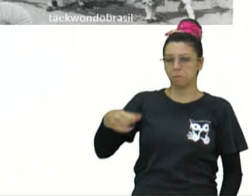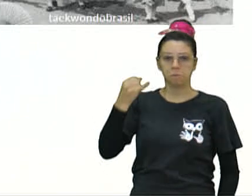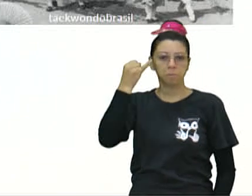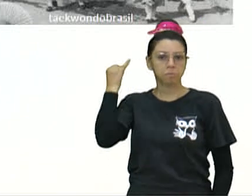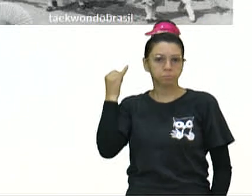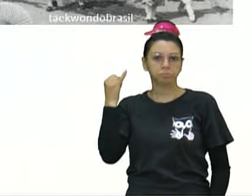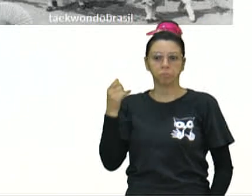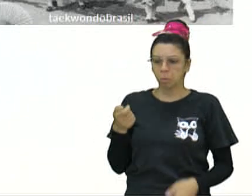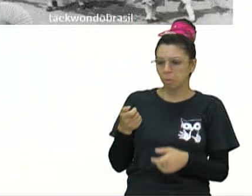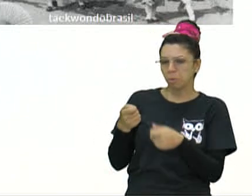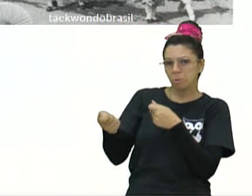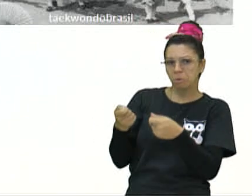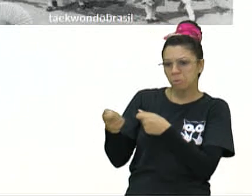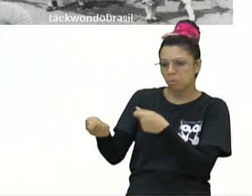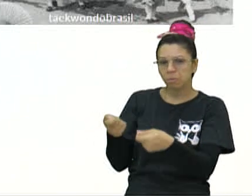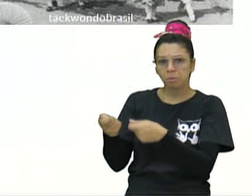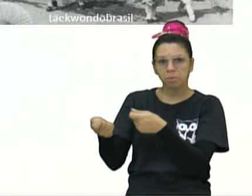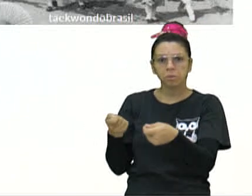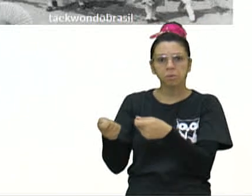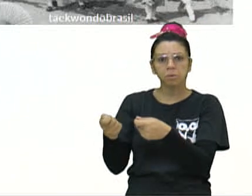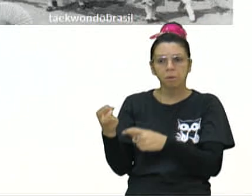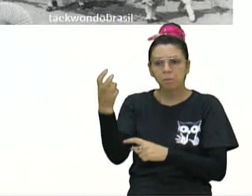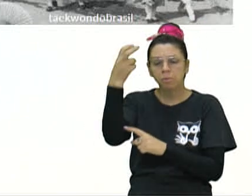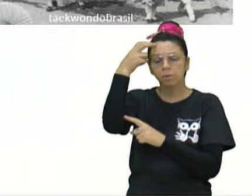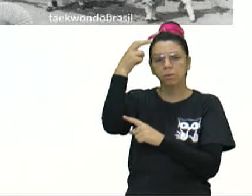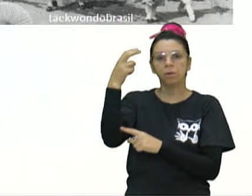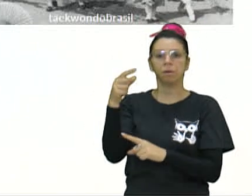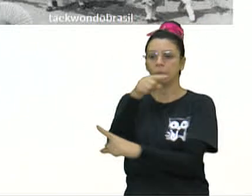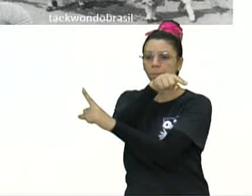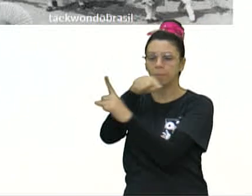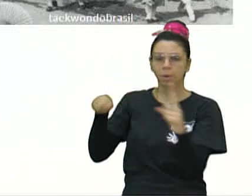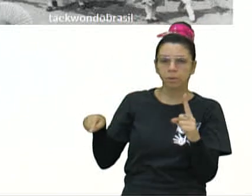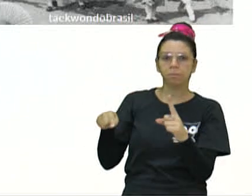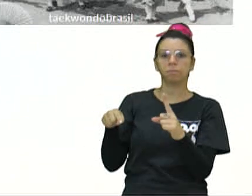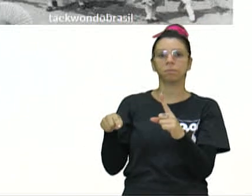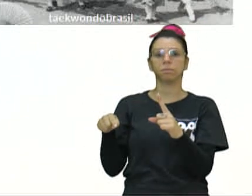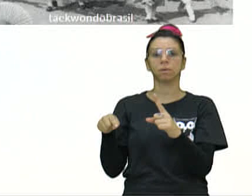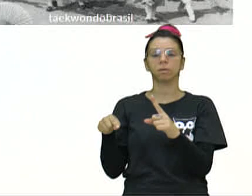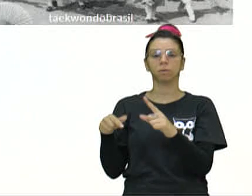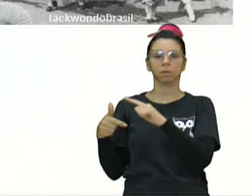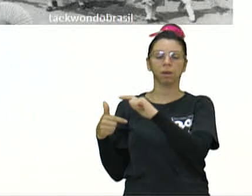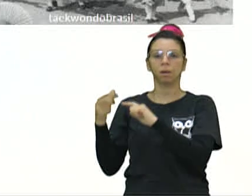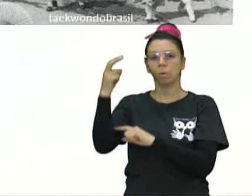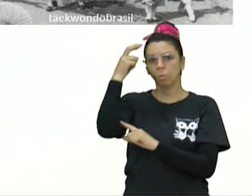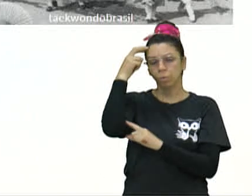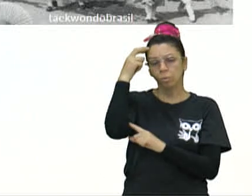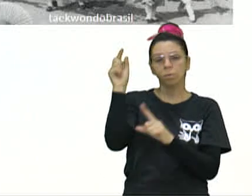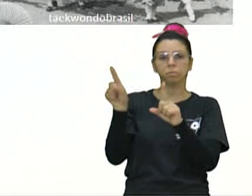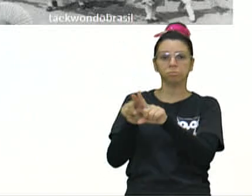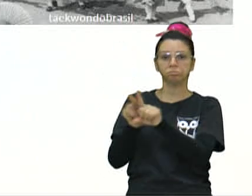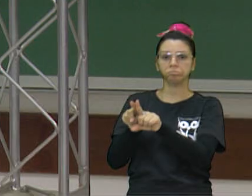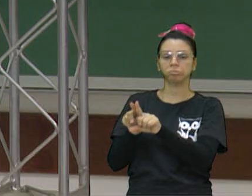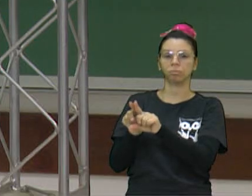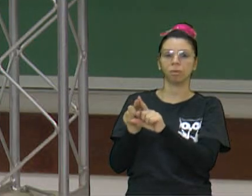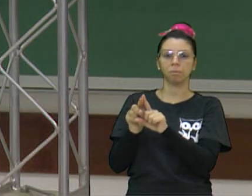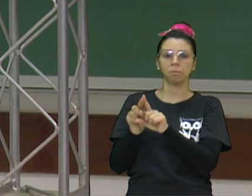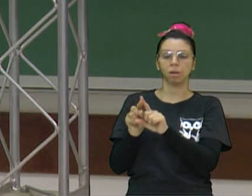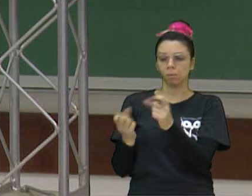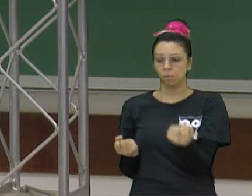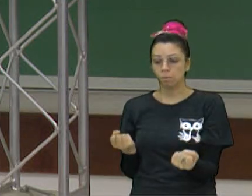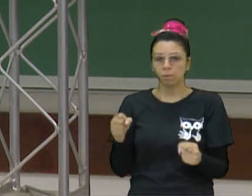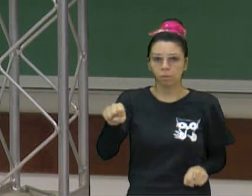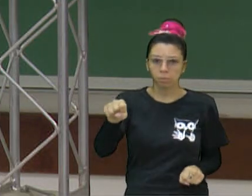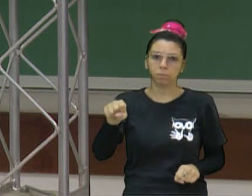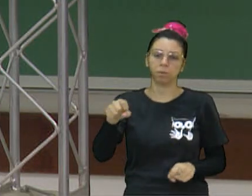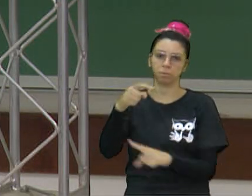rígido controle cultural na Coreia, impedindo as práticas de atividades culturais, inclusive das artes marciais. Então, também entra dentro do contexto